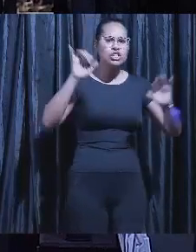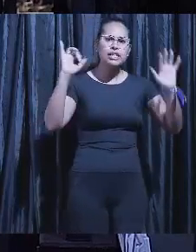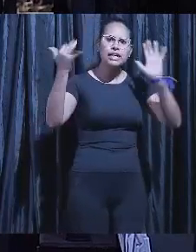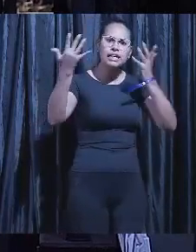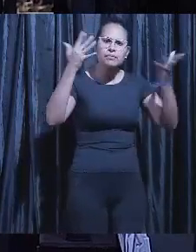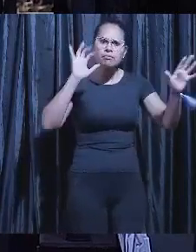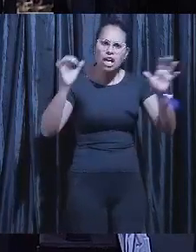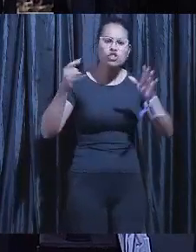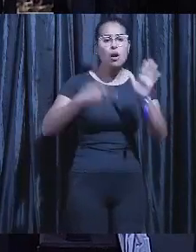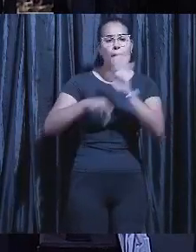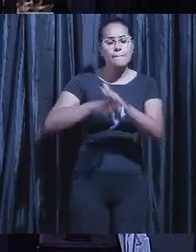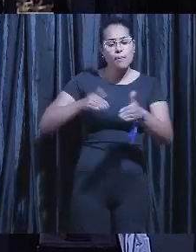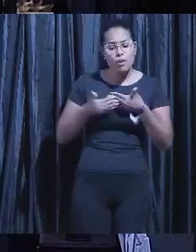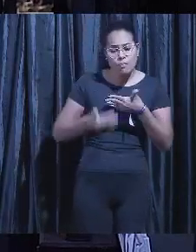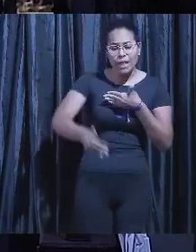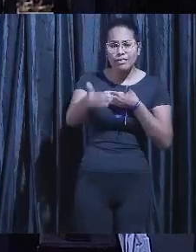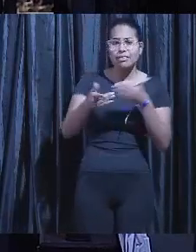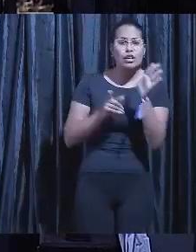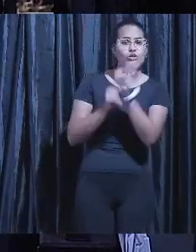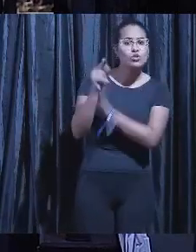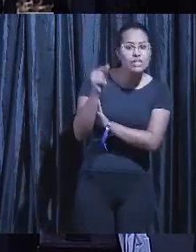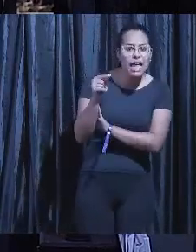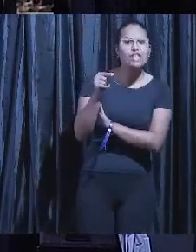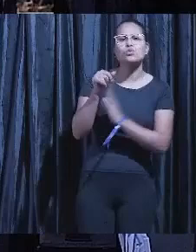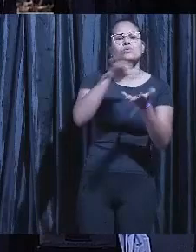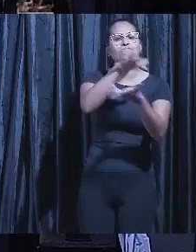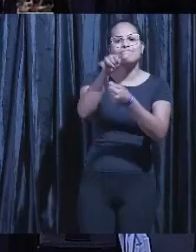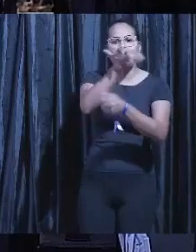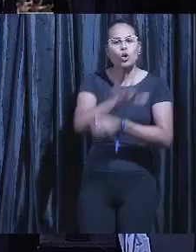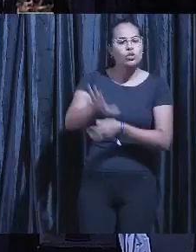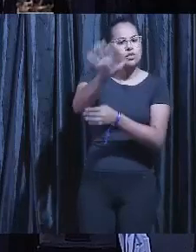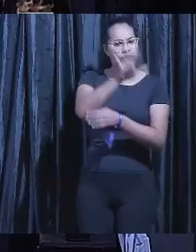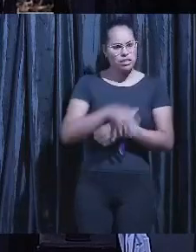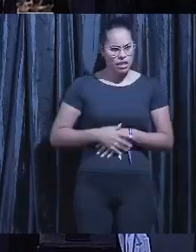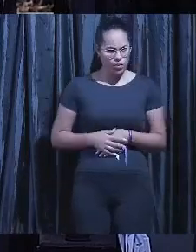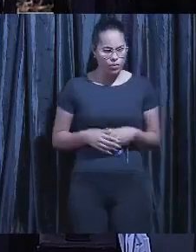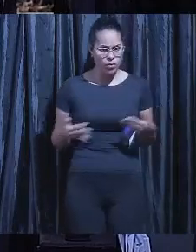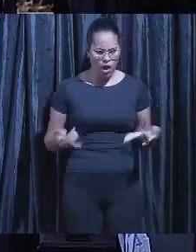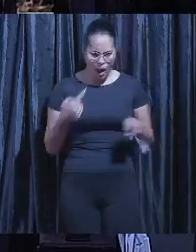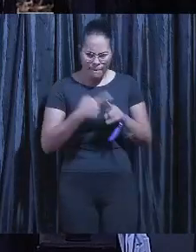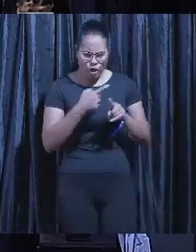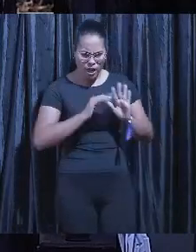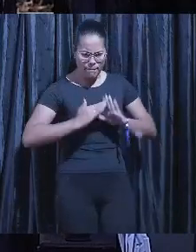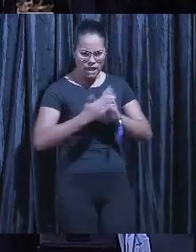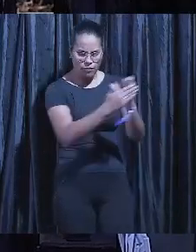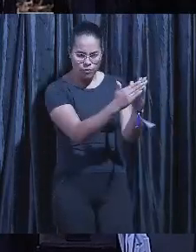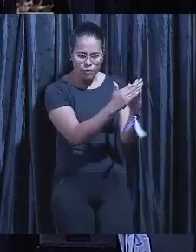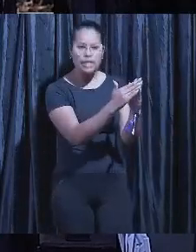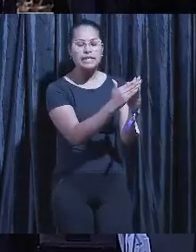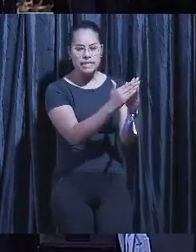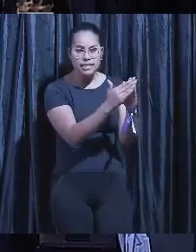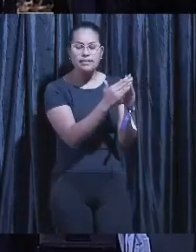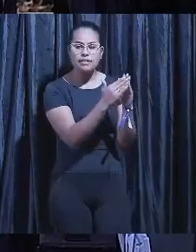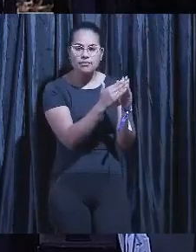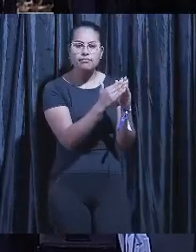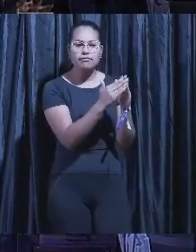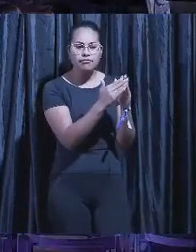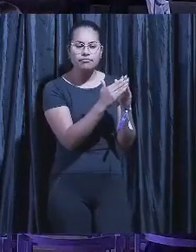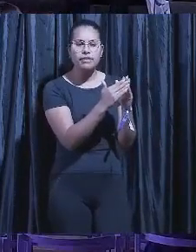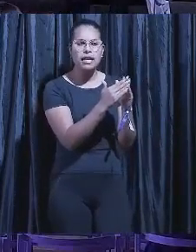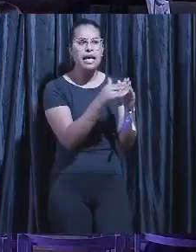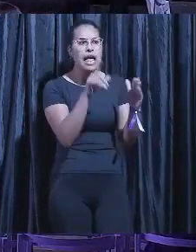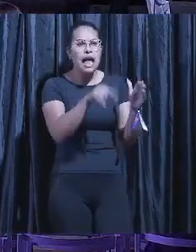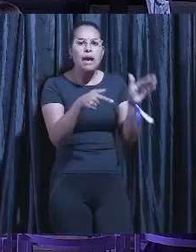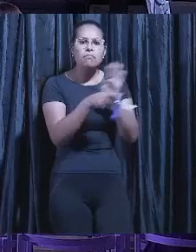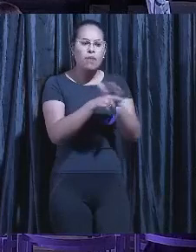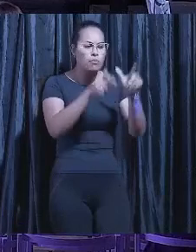além dos dados universais, né? Porque a periferia, a favela, ela é um lugar que